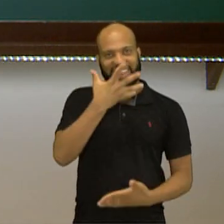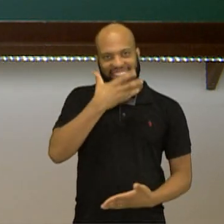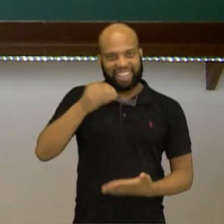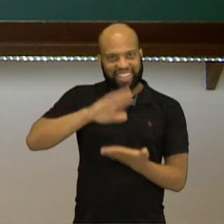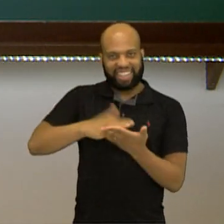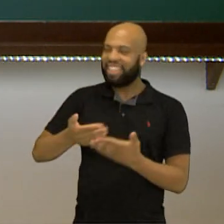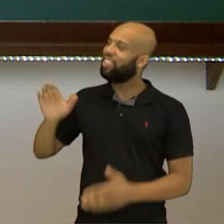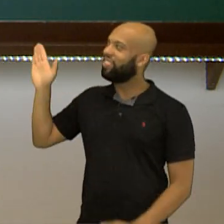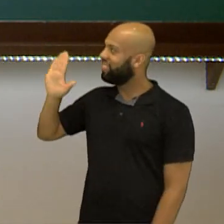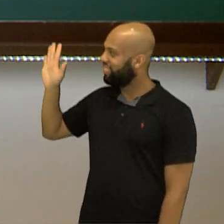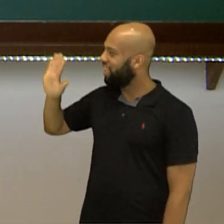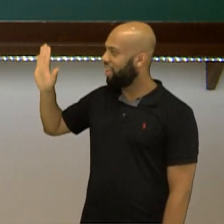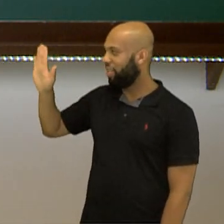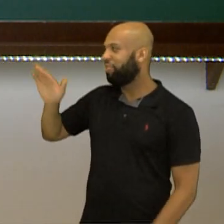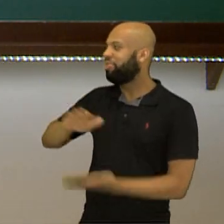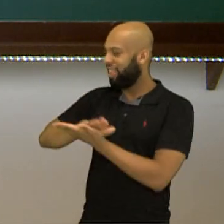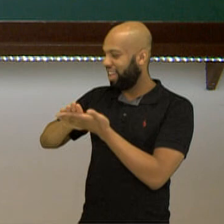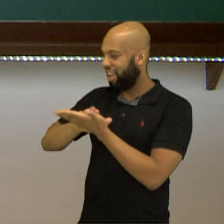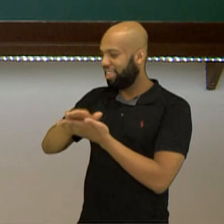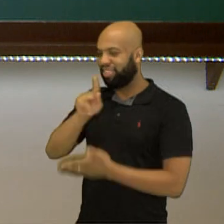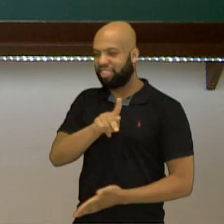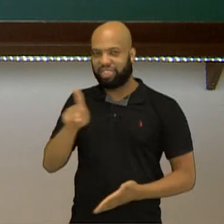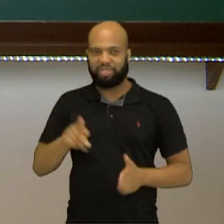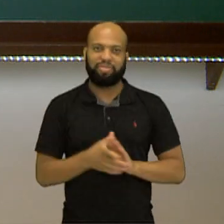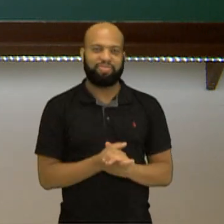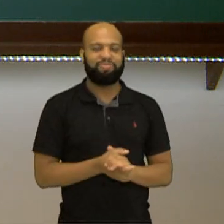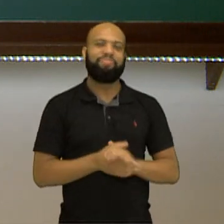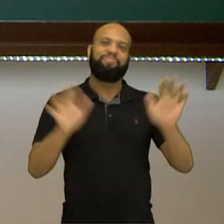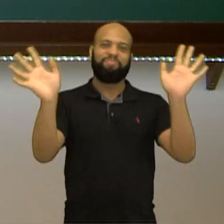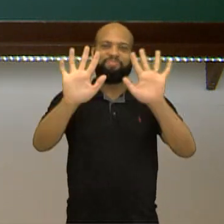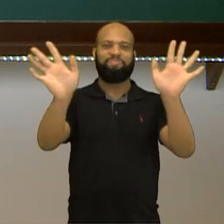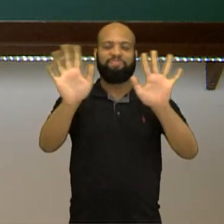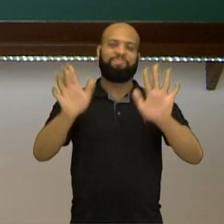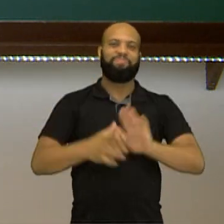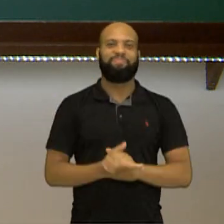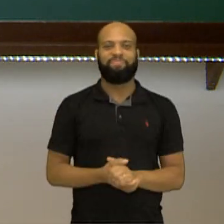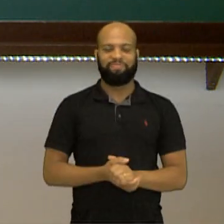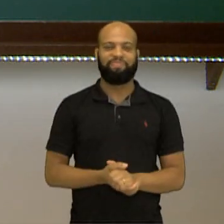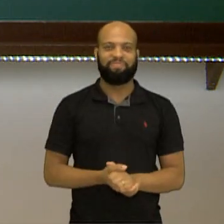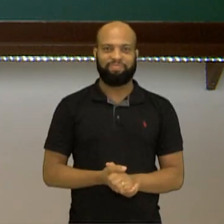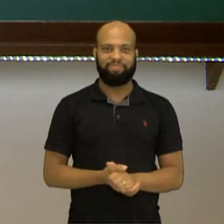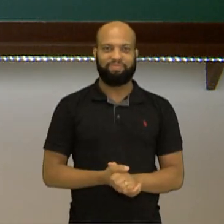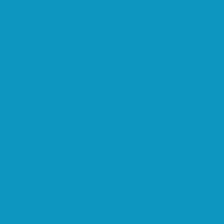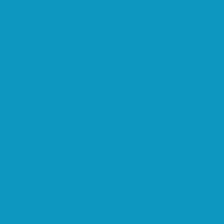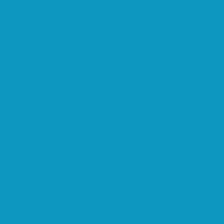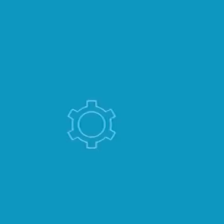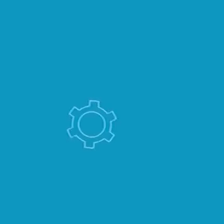intérprete, Natan. Muito obrigada, Natan. E até breve. Tchau, tchau.